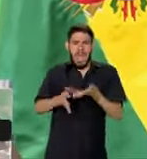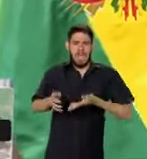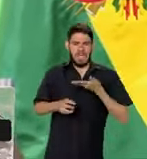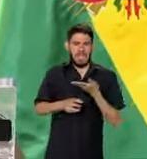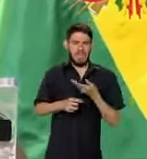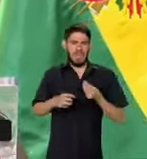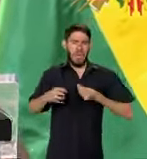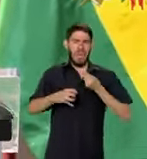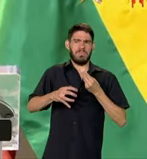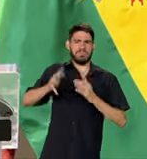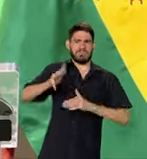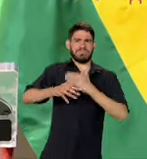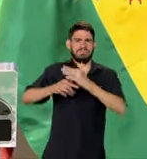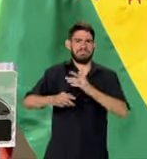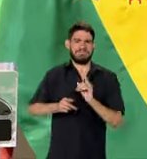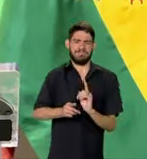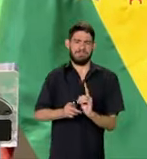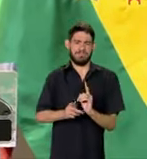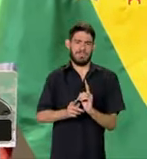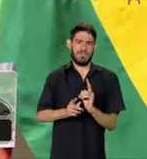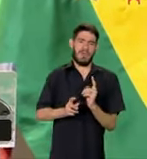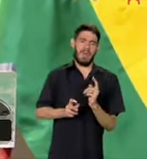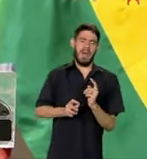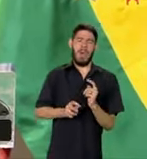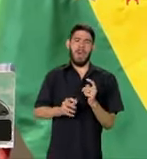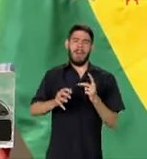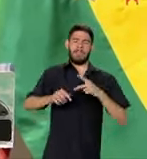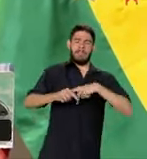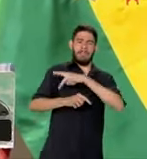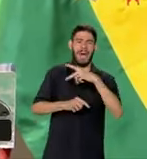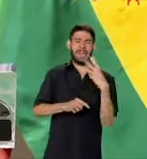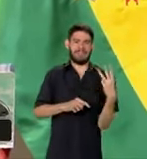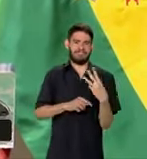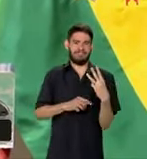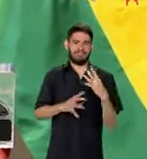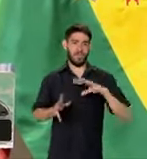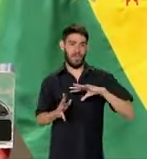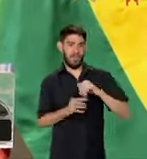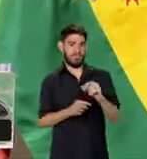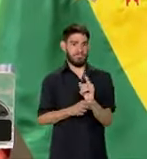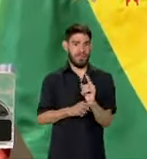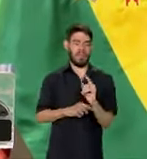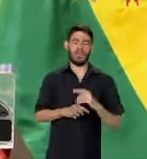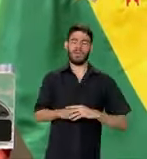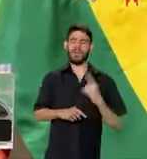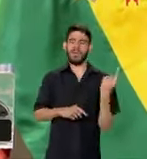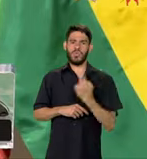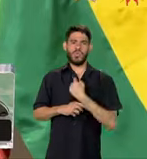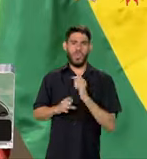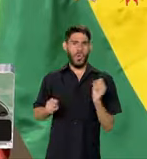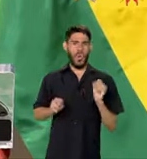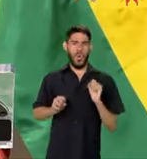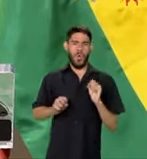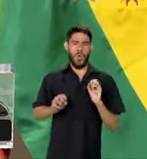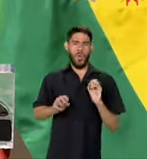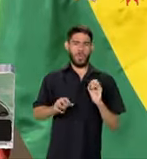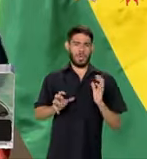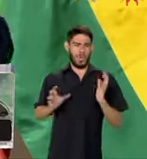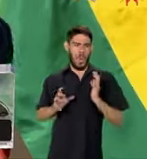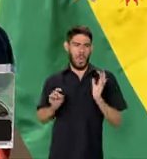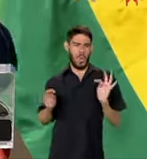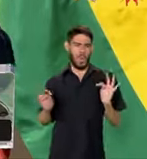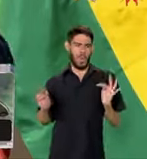em via de desenvolvimento ou um país do terceiro mundo. Nós não temos toda a riqueza